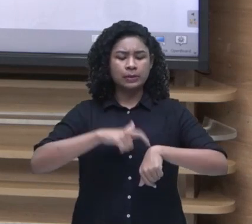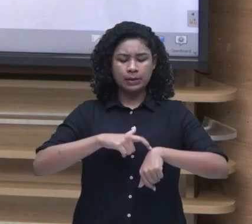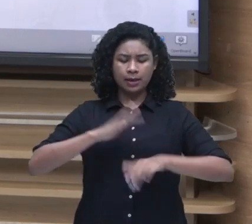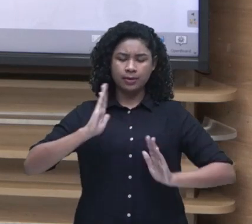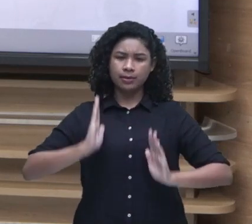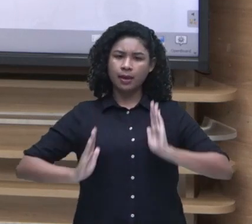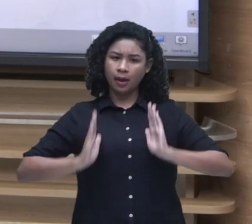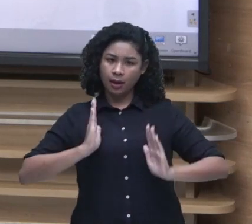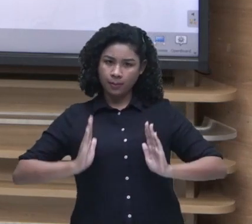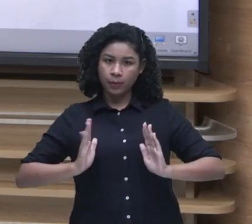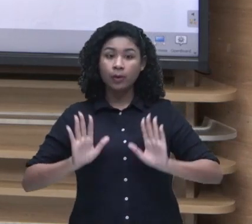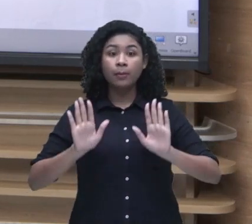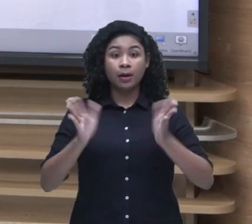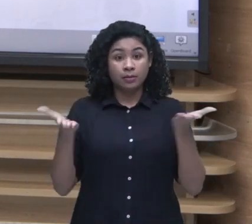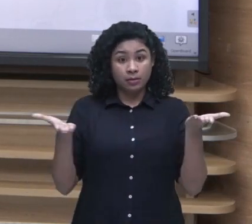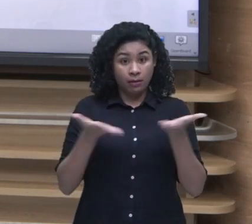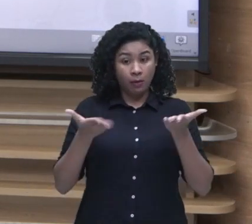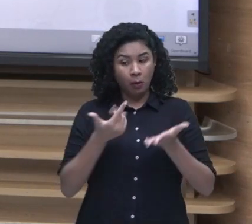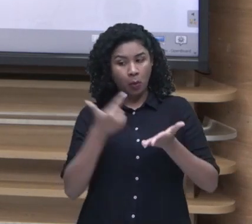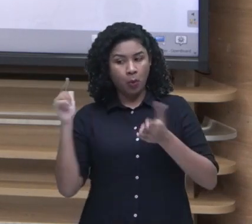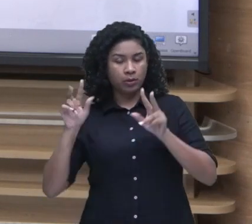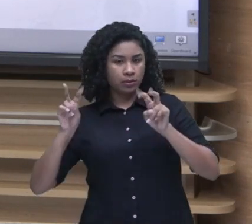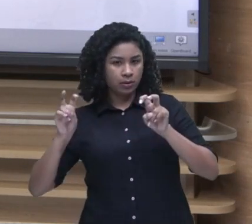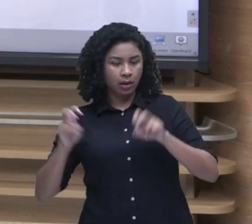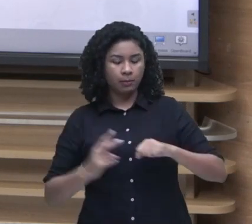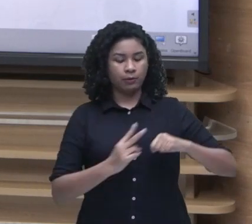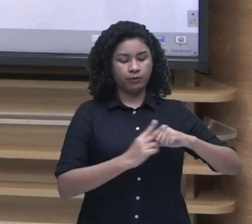gente vai aprender sobre os modos.